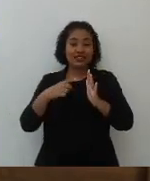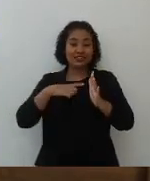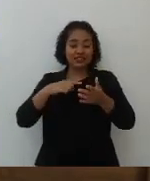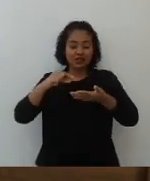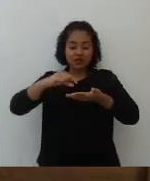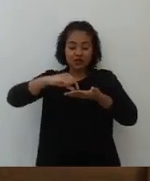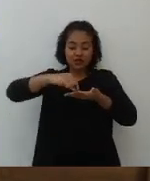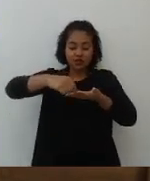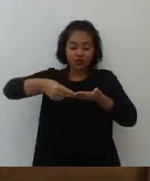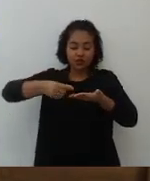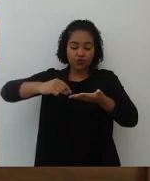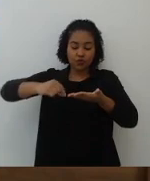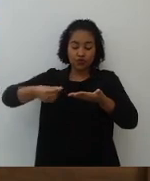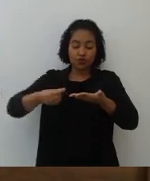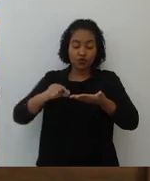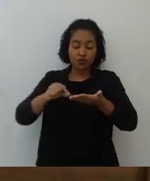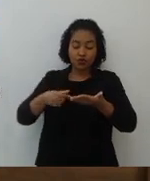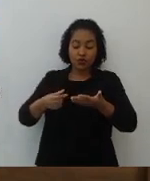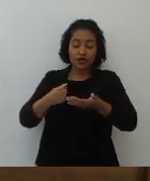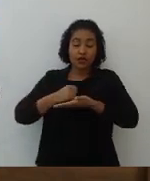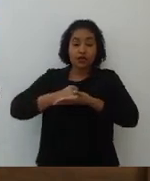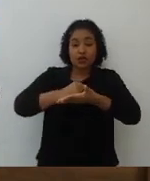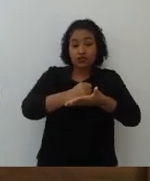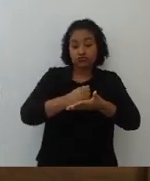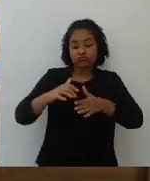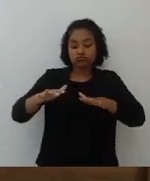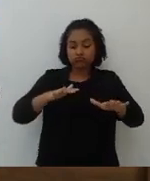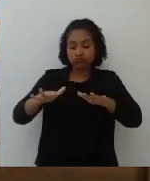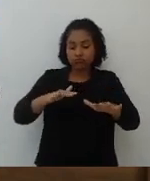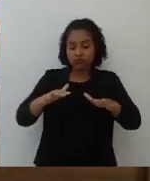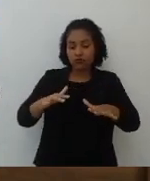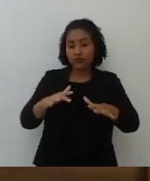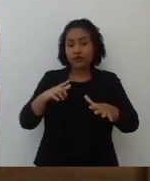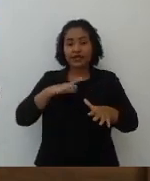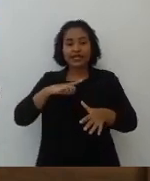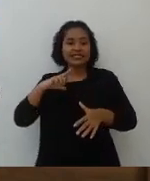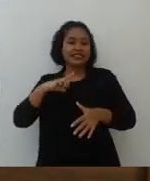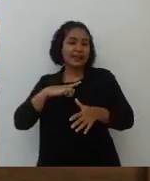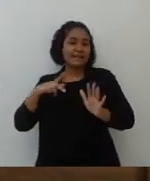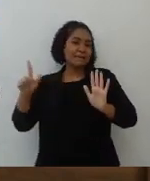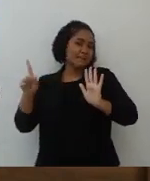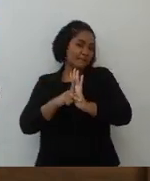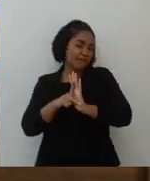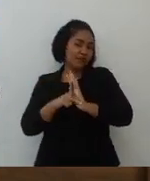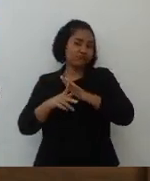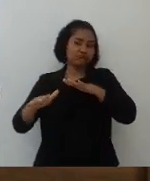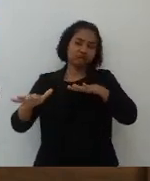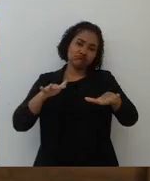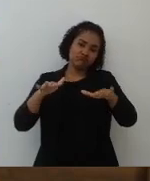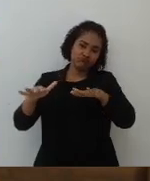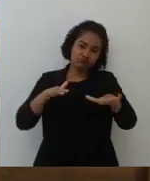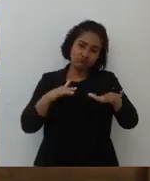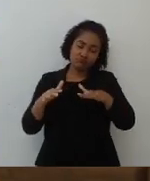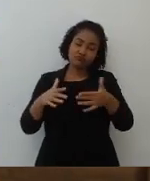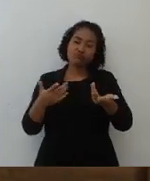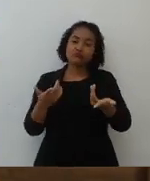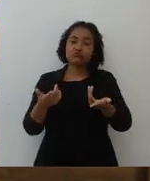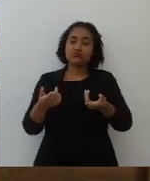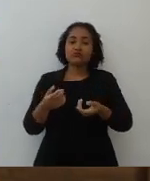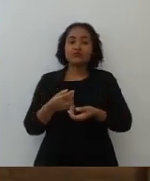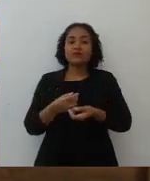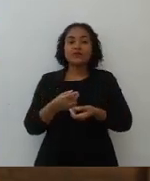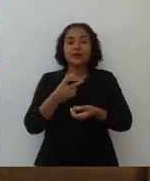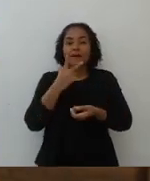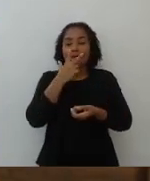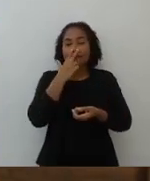que ajudam na movimentação. Existem alguns organismos que se movimentam, né, na forma de chicote, é como se